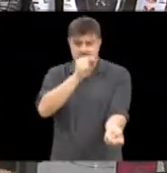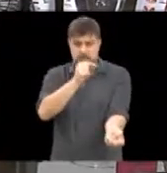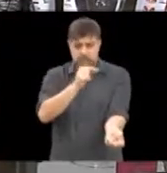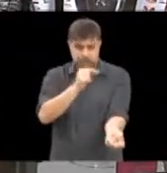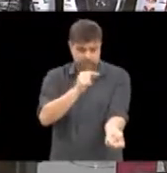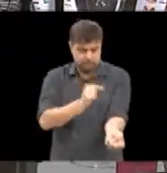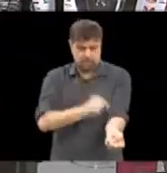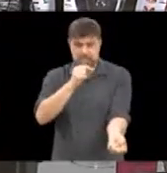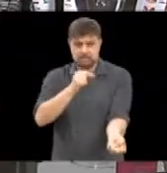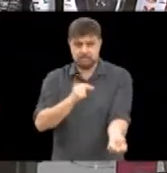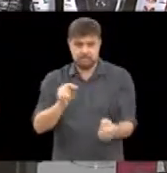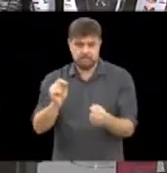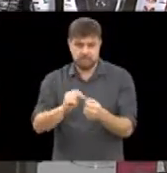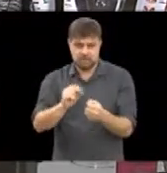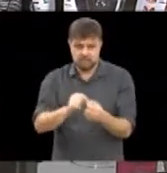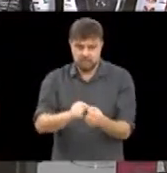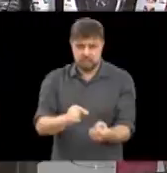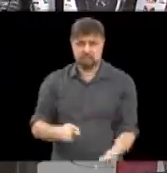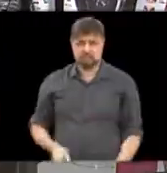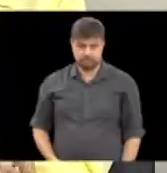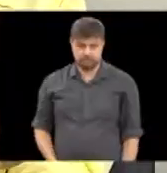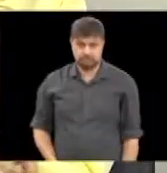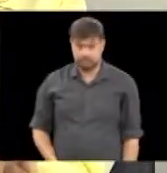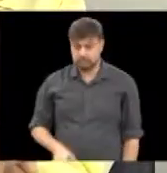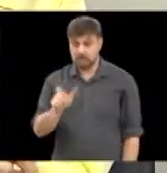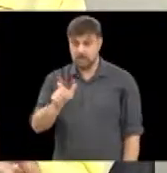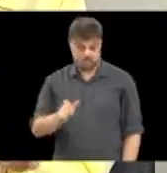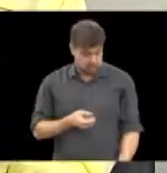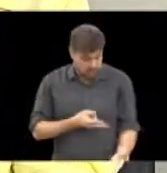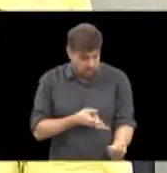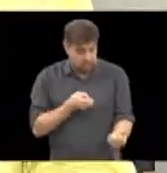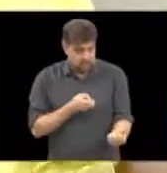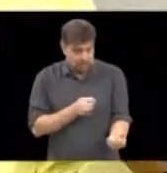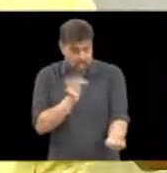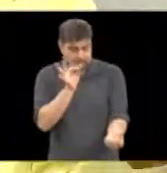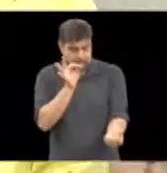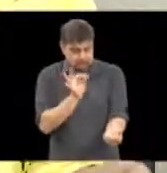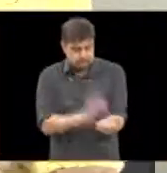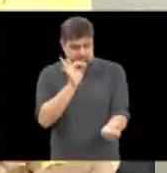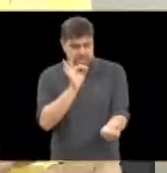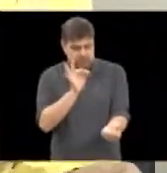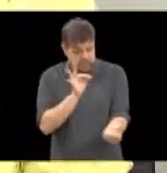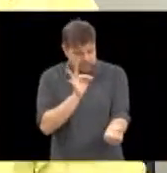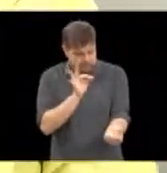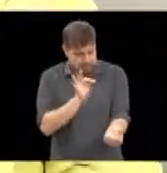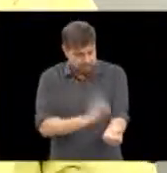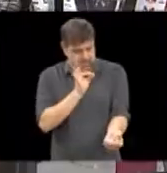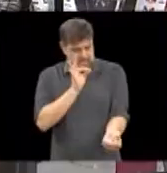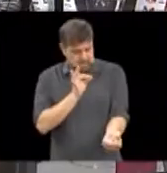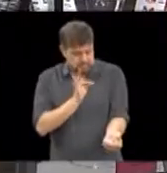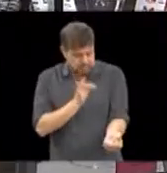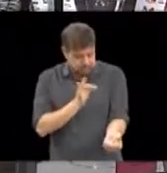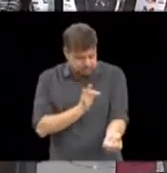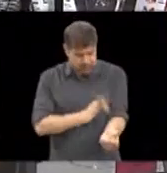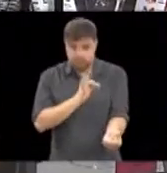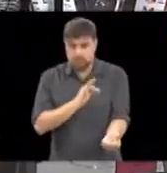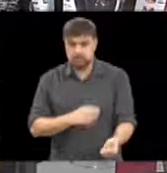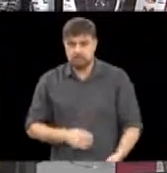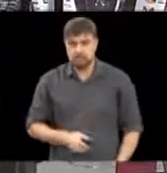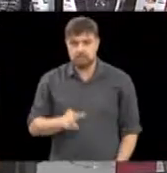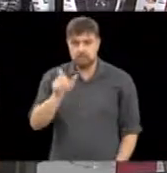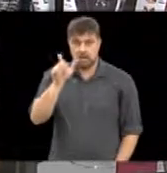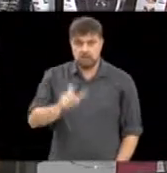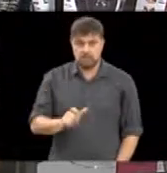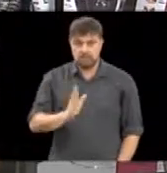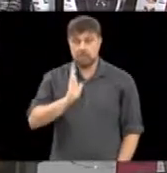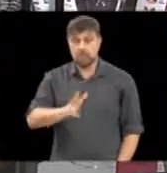isso? Você pega uma agulhinha, alguma coisa e faz um piquezinho. Tem um piquezinho para entrar na pele. Piquezinho. Então